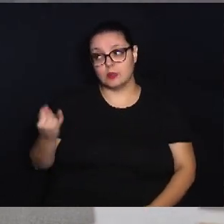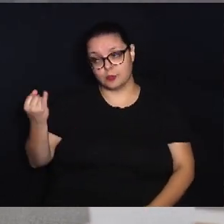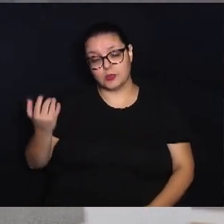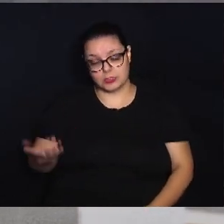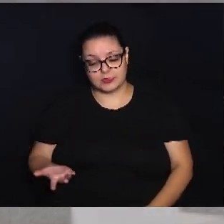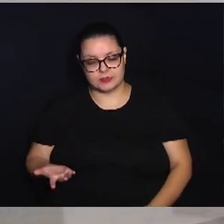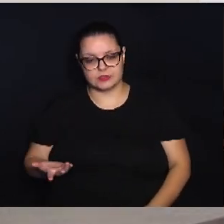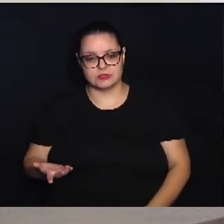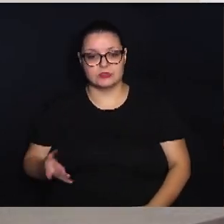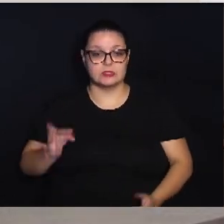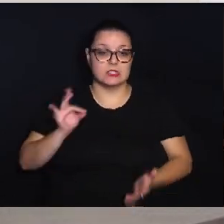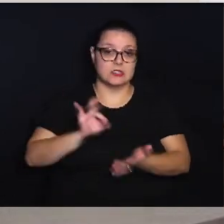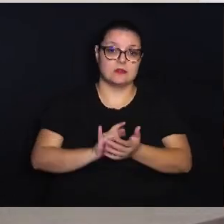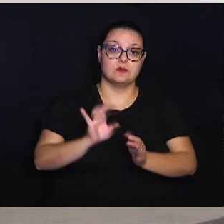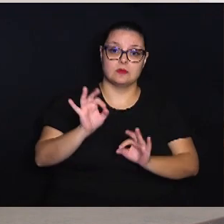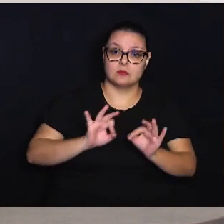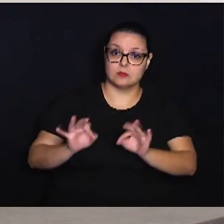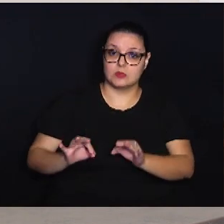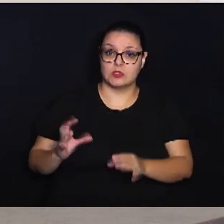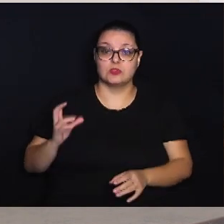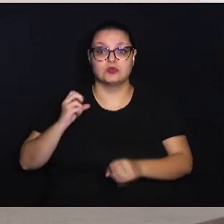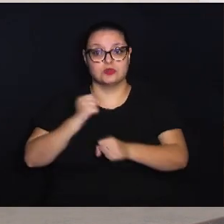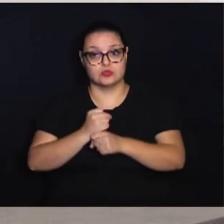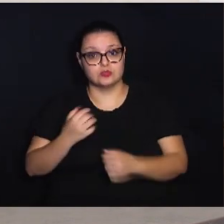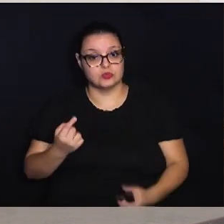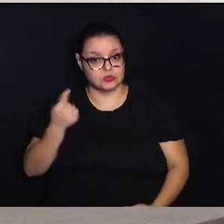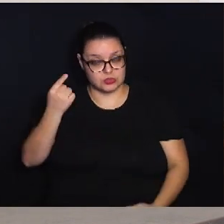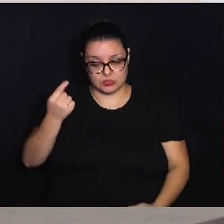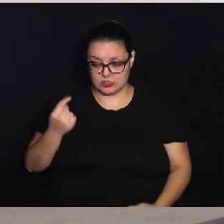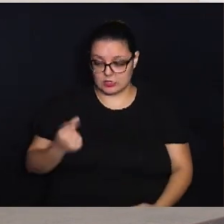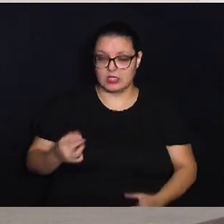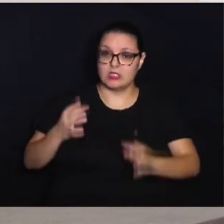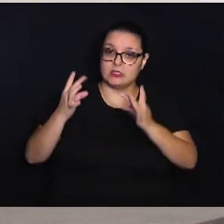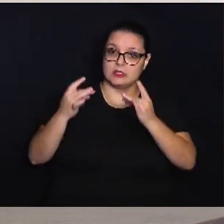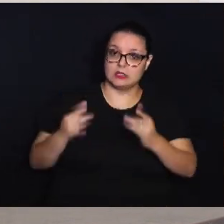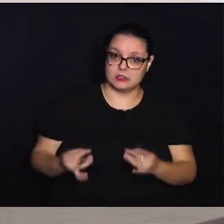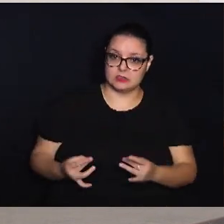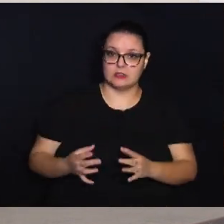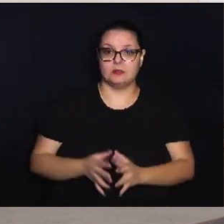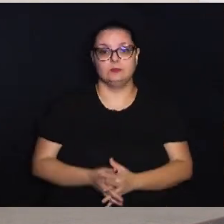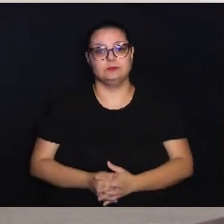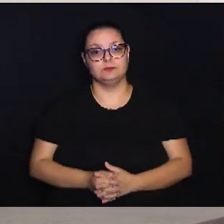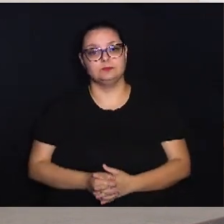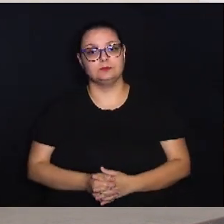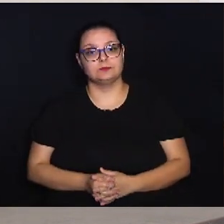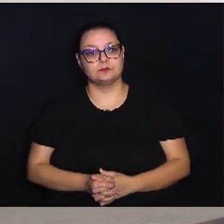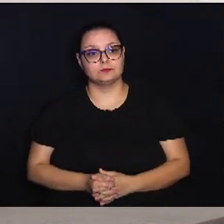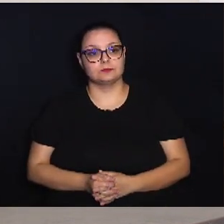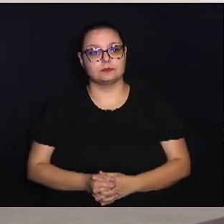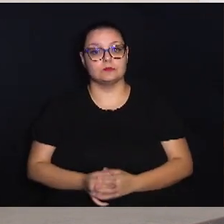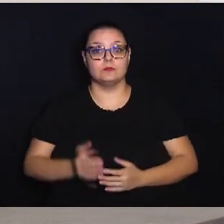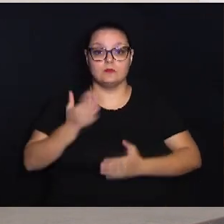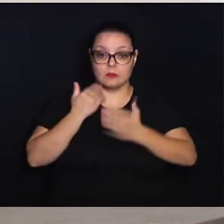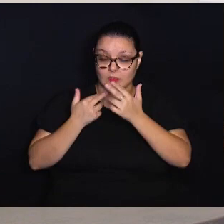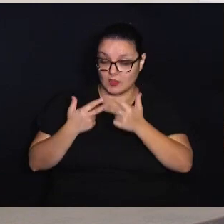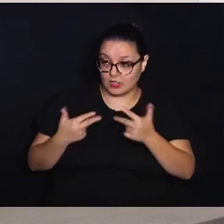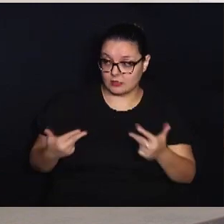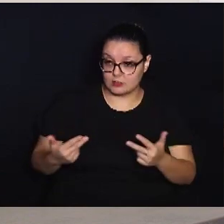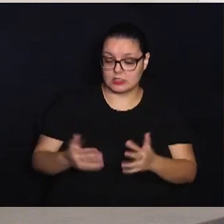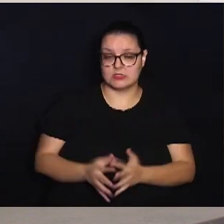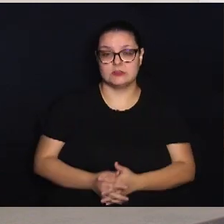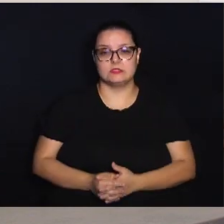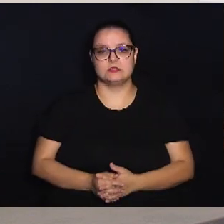é importante, é fundamental. Então, na verdade, é um planejamento integrado, né, de cada detalhe, né, de todos os detalhes.